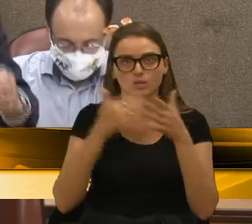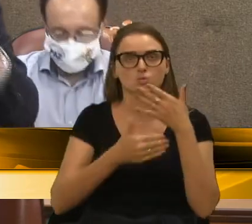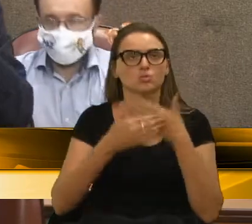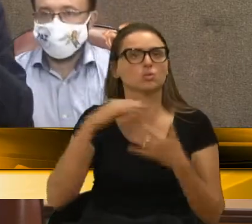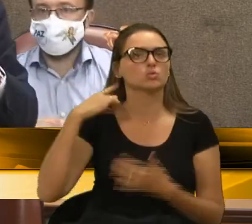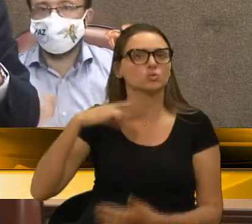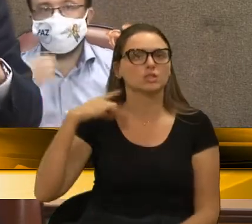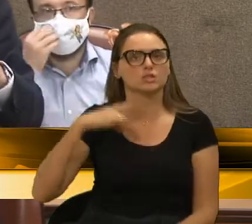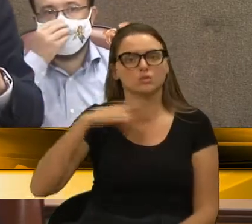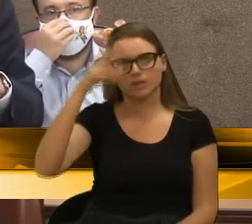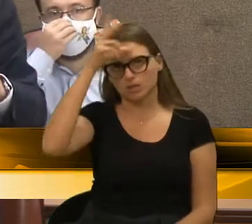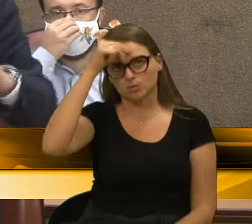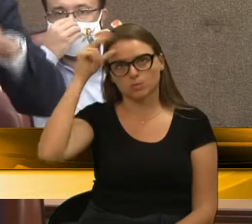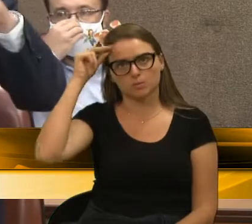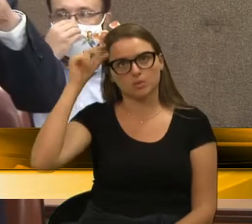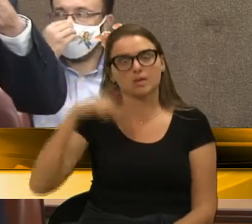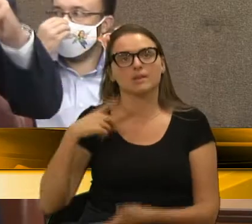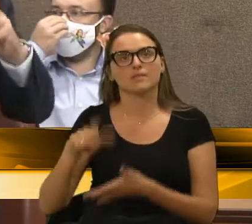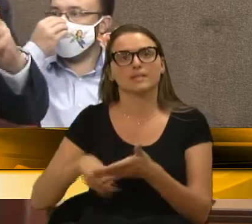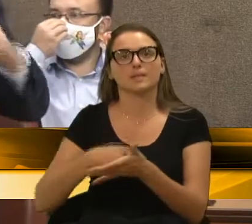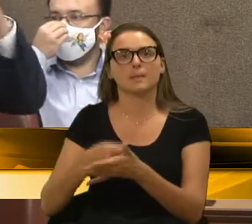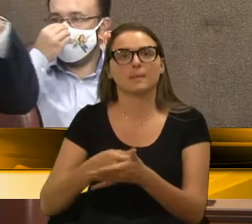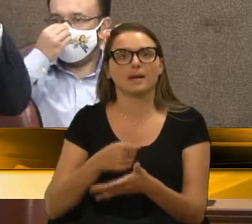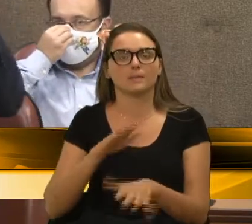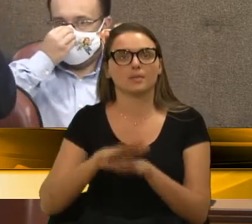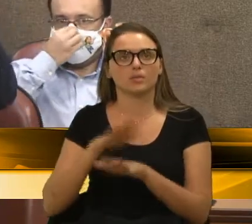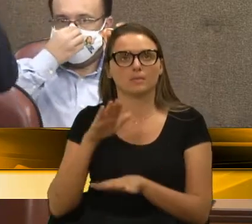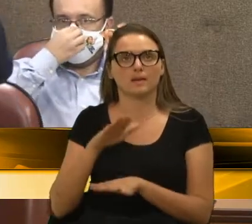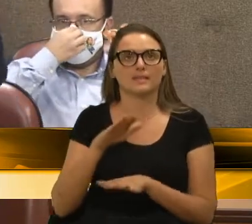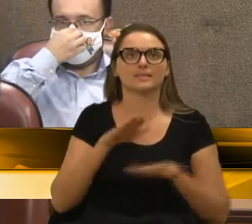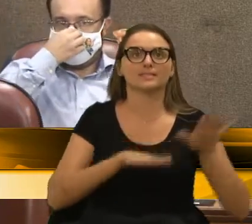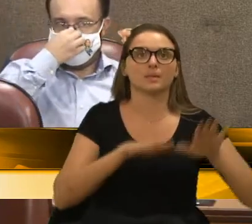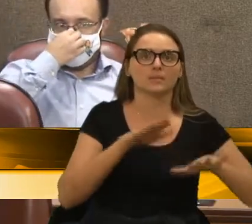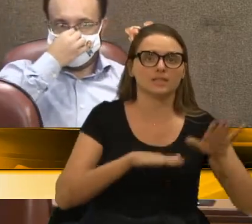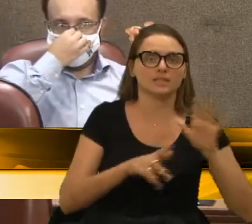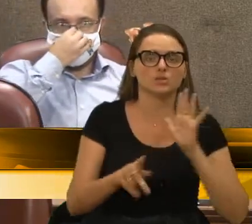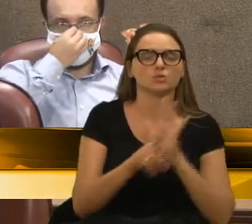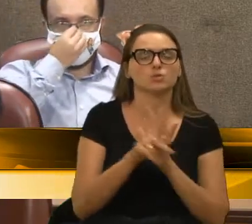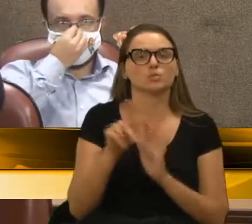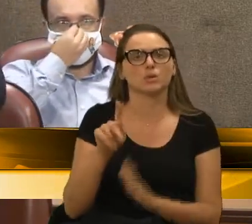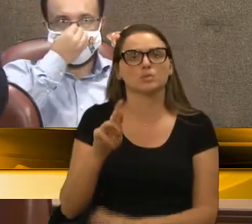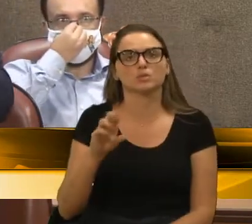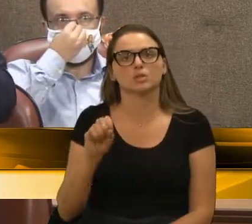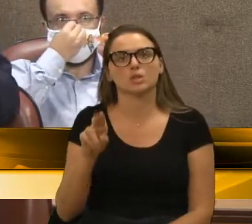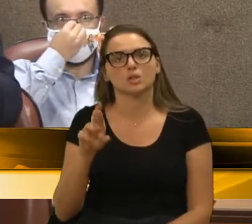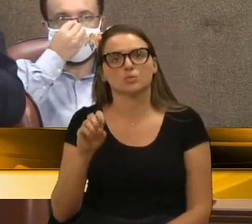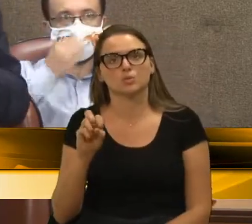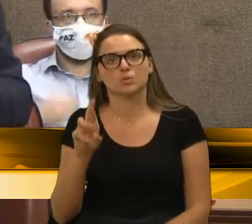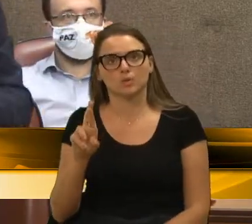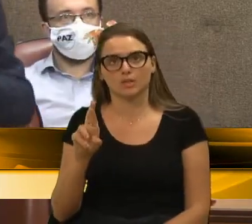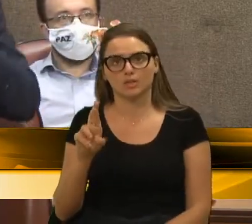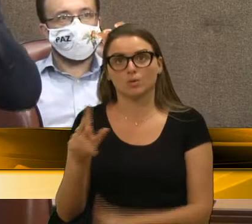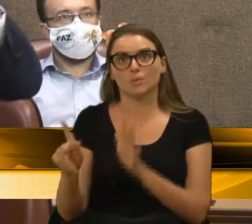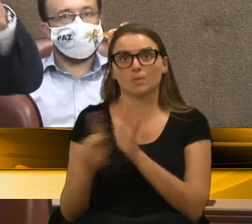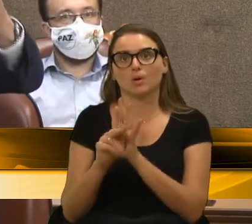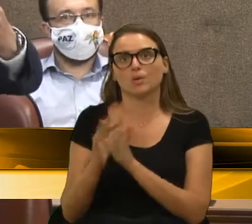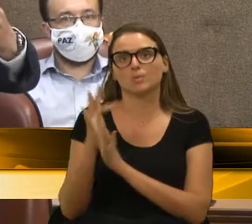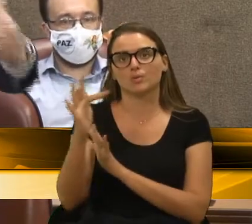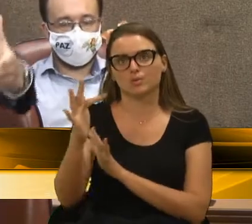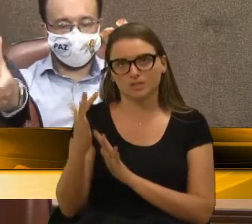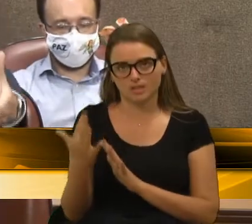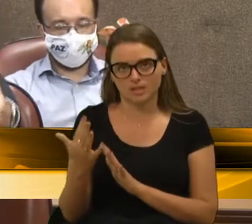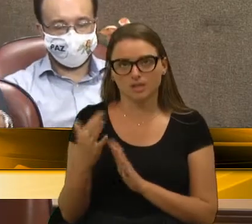públicos perceberão os honorários, mas com referência aos procuradores da União. Não está claro ainda que nós tivemos